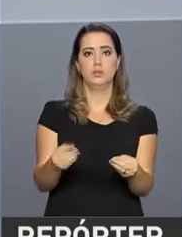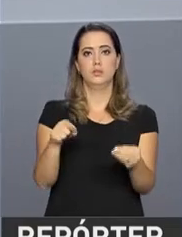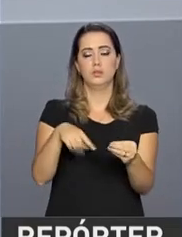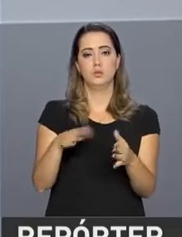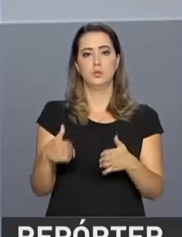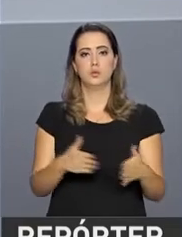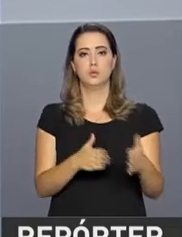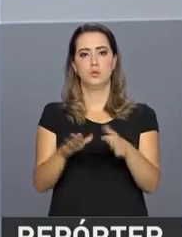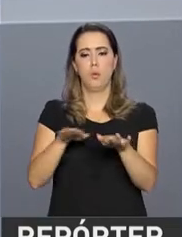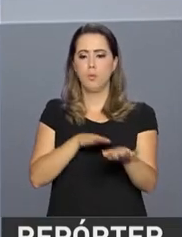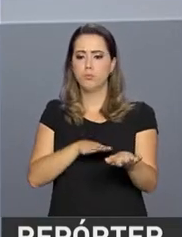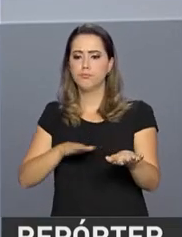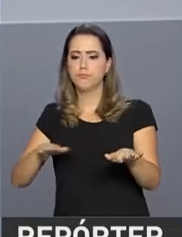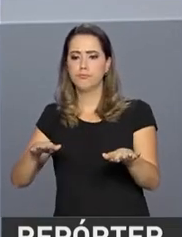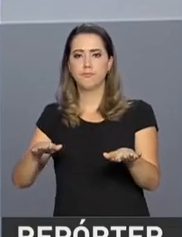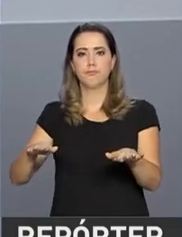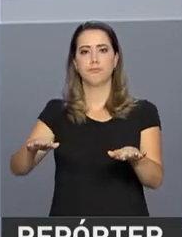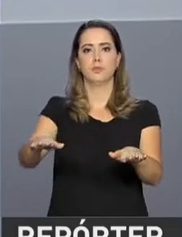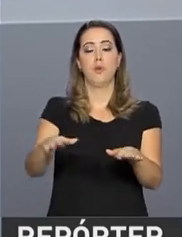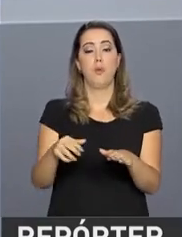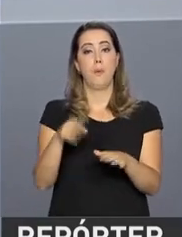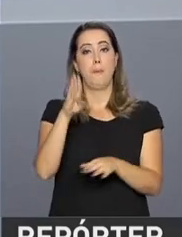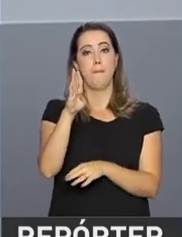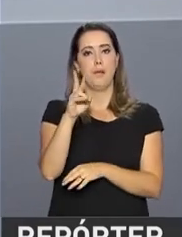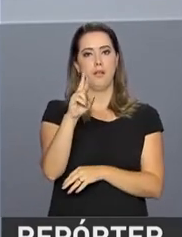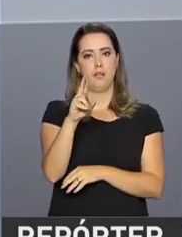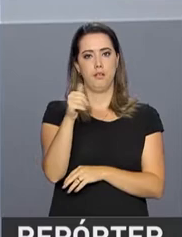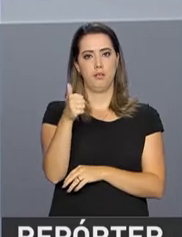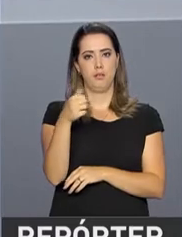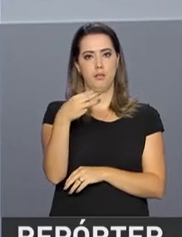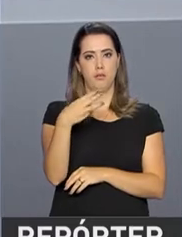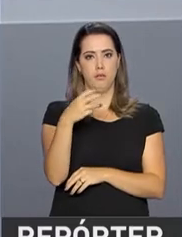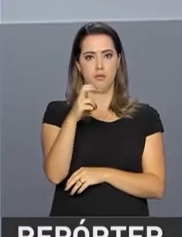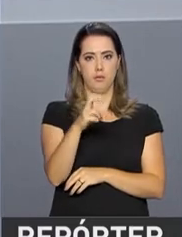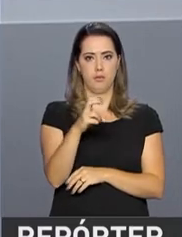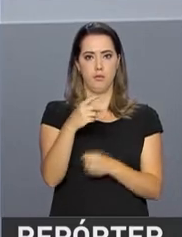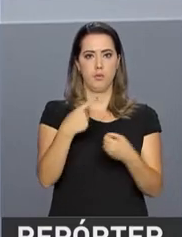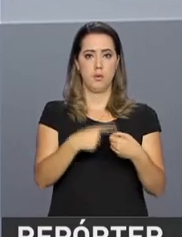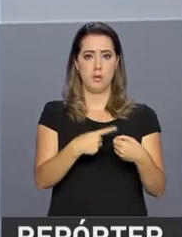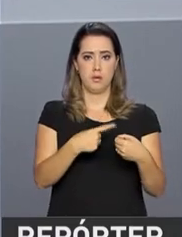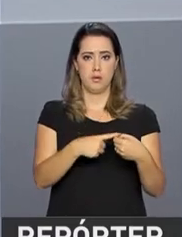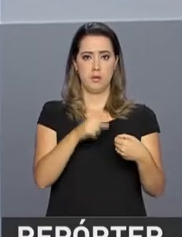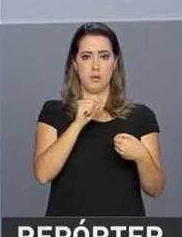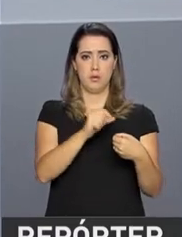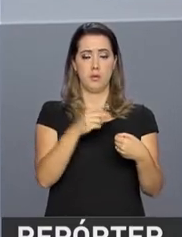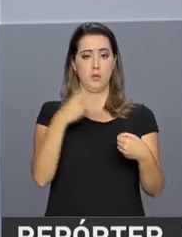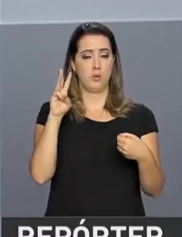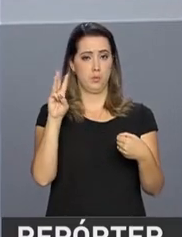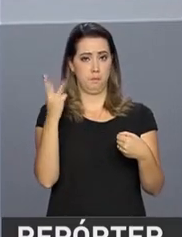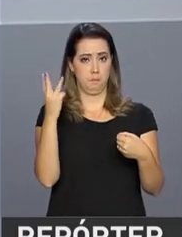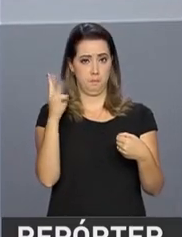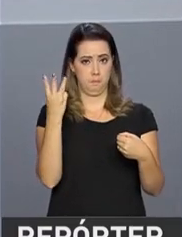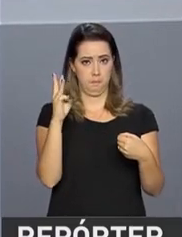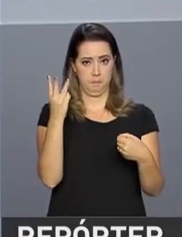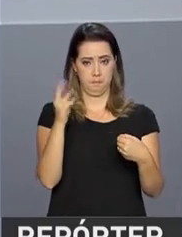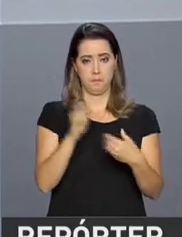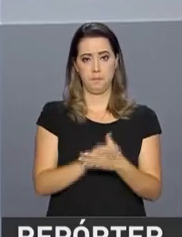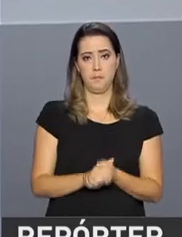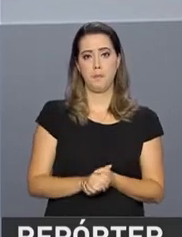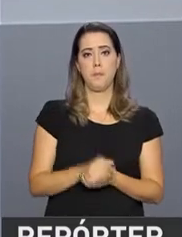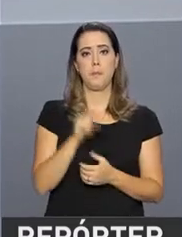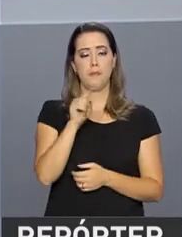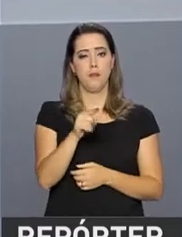da rodovia federal br 135 que liga os municípios de estiva e bacabeira os dois no maranhão